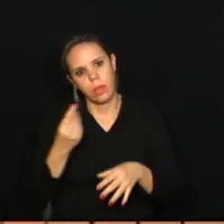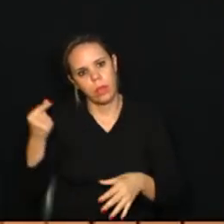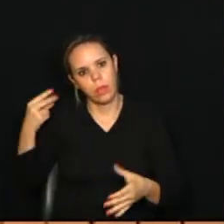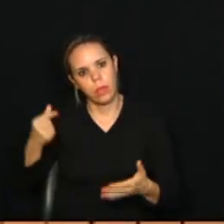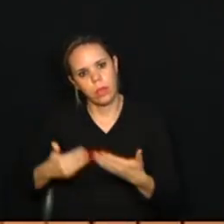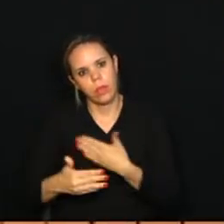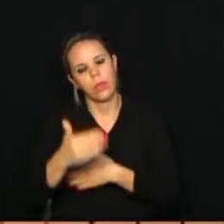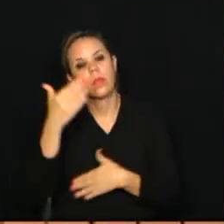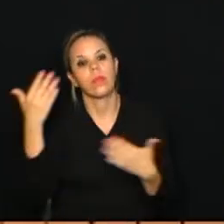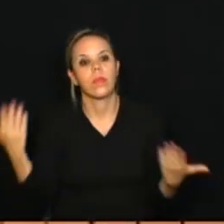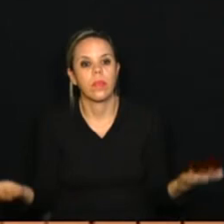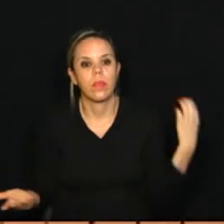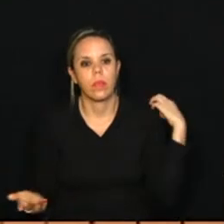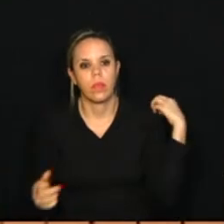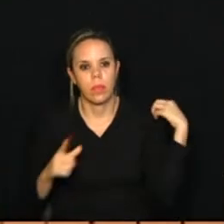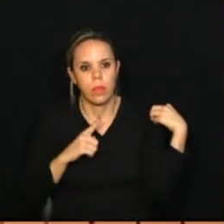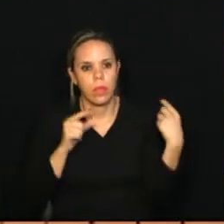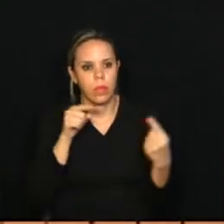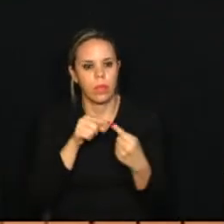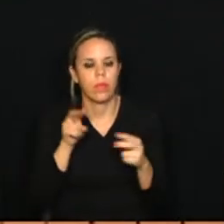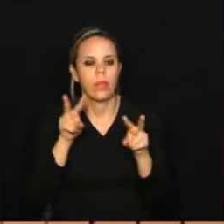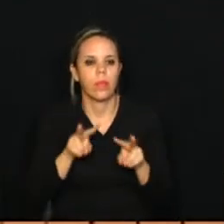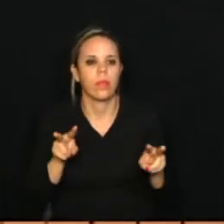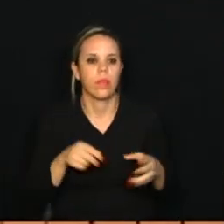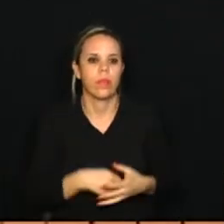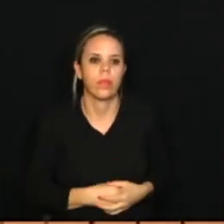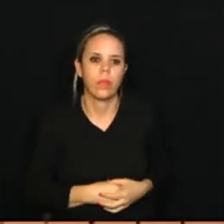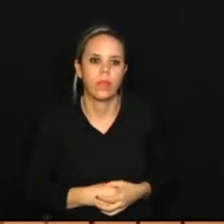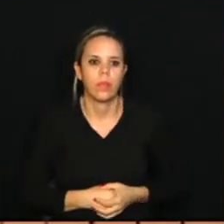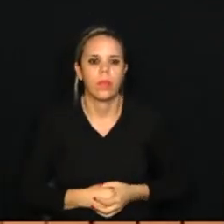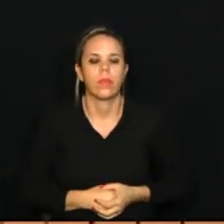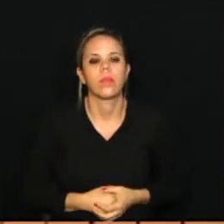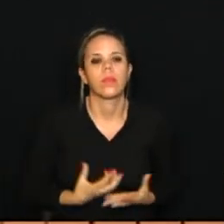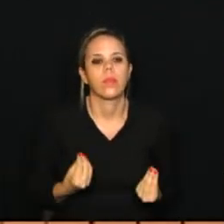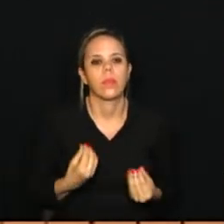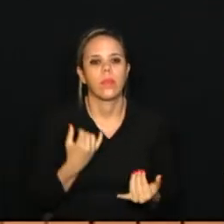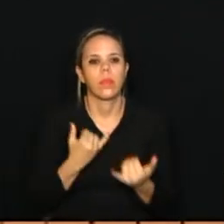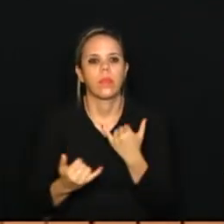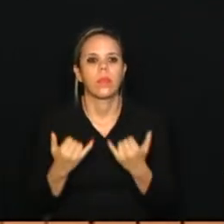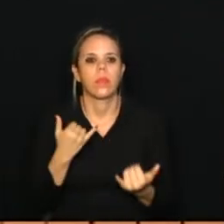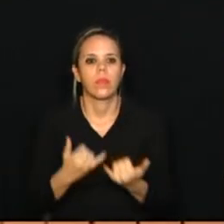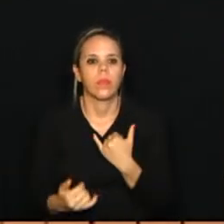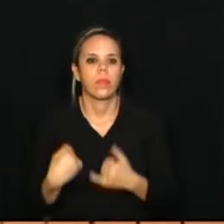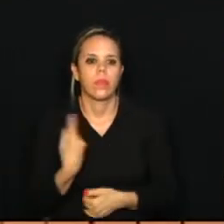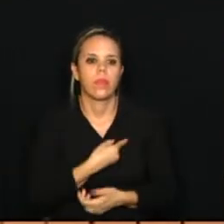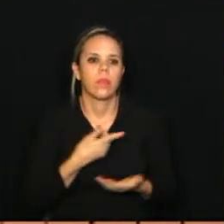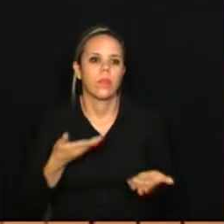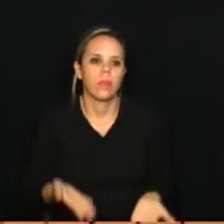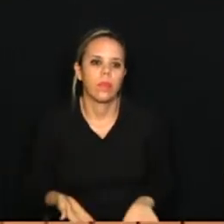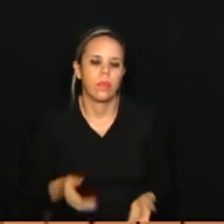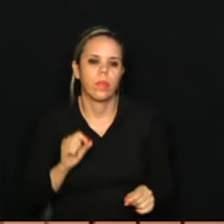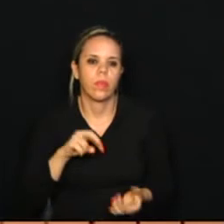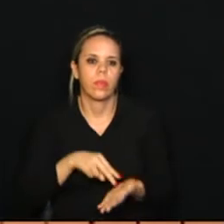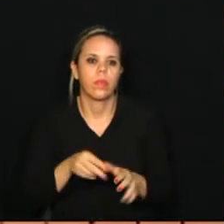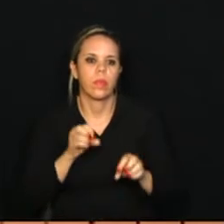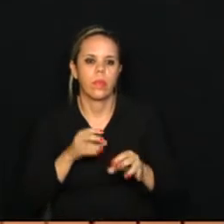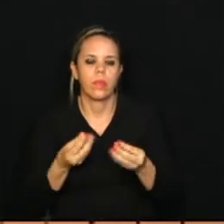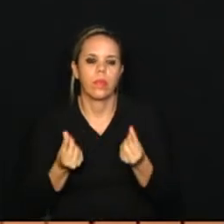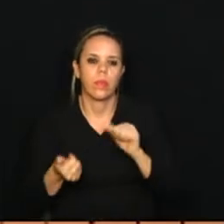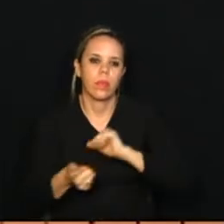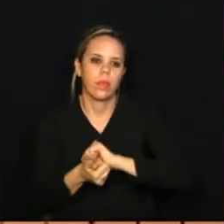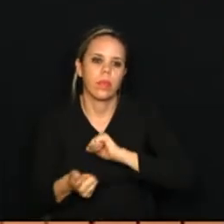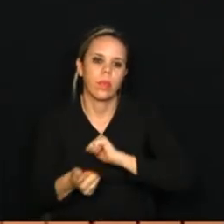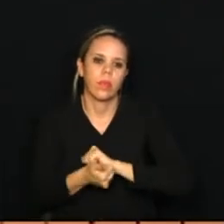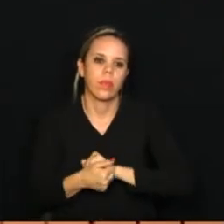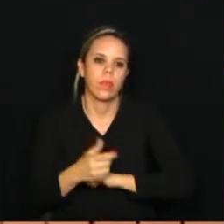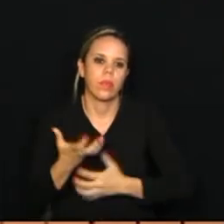né? E que tem essa visão que é muito parecida com a nossa, né? Do que é uma educação de qualidade, né? O que